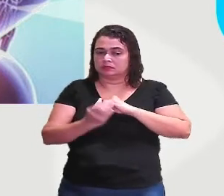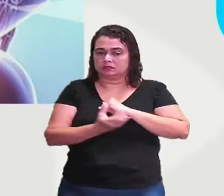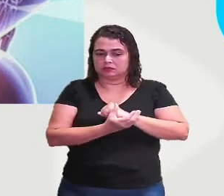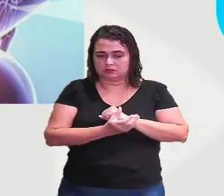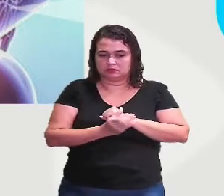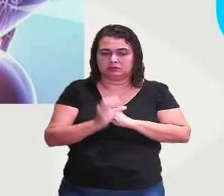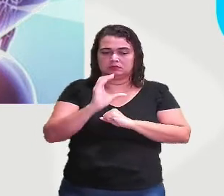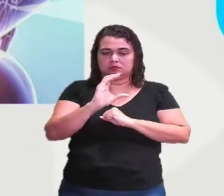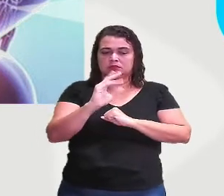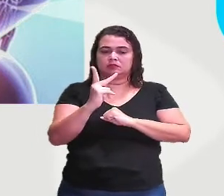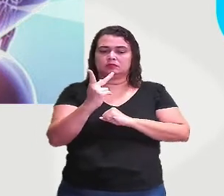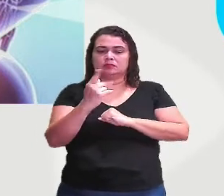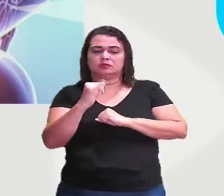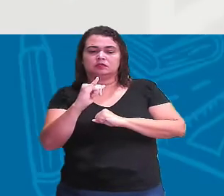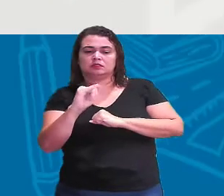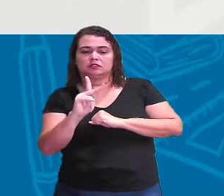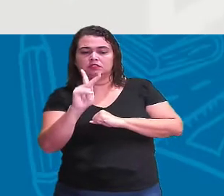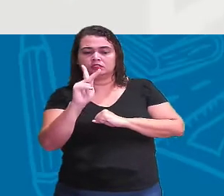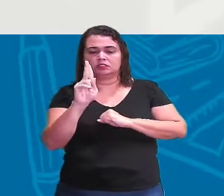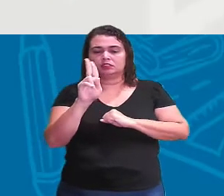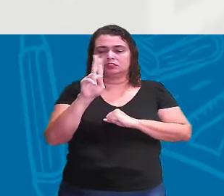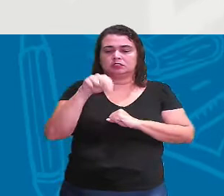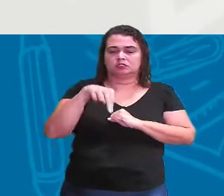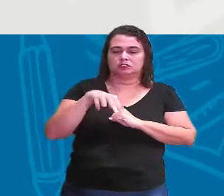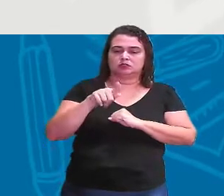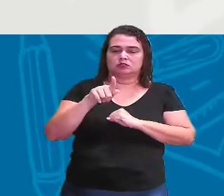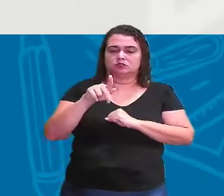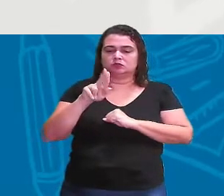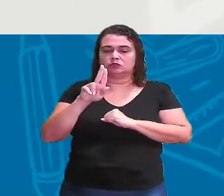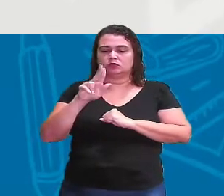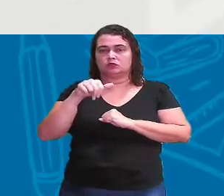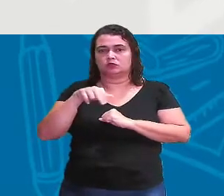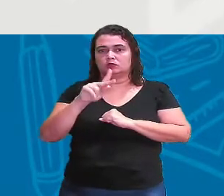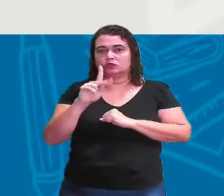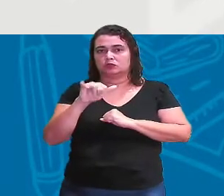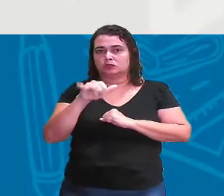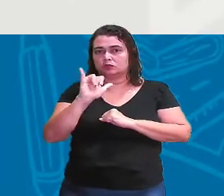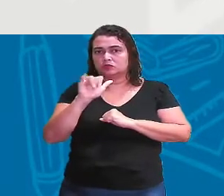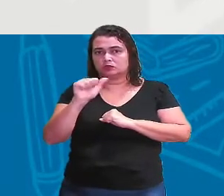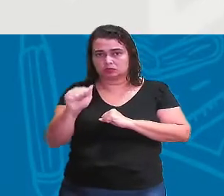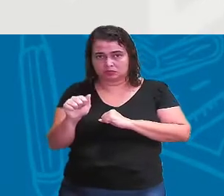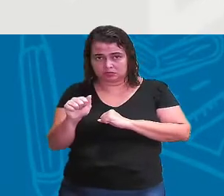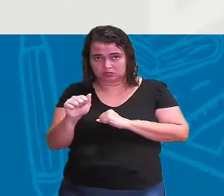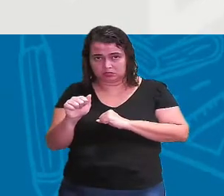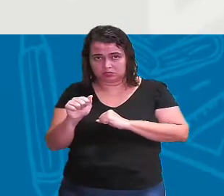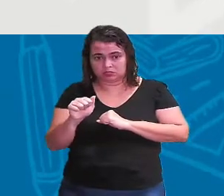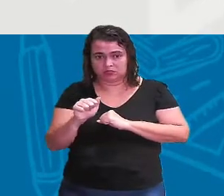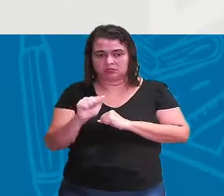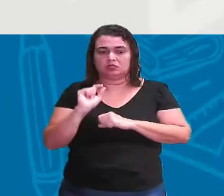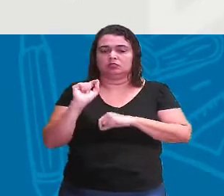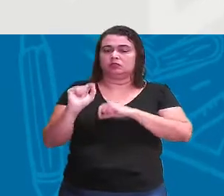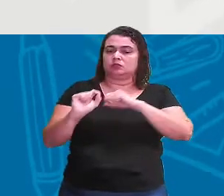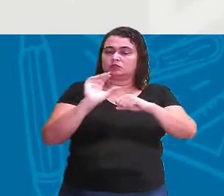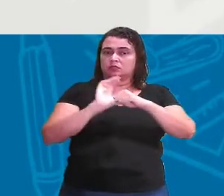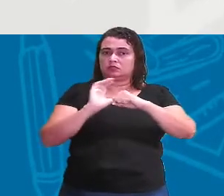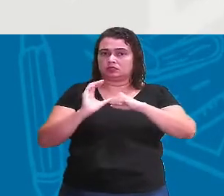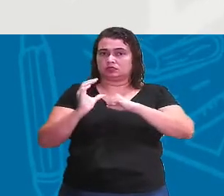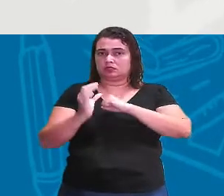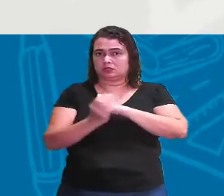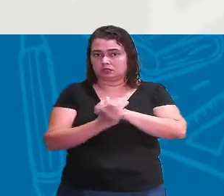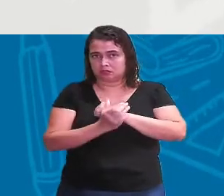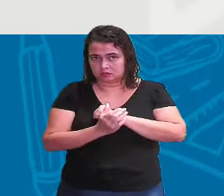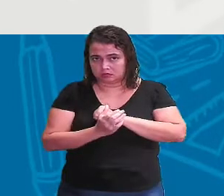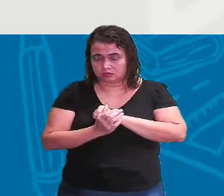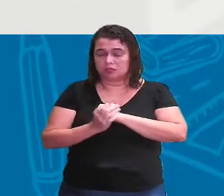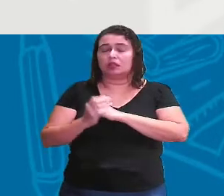a gente vem de origem macum, quer dizer o quê? Aquele que anda prostrado, tá? Porque foram justamente nessa região